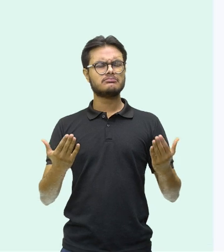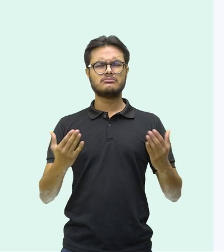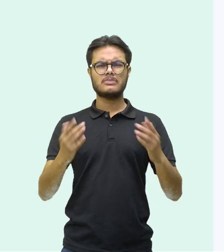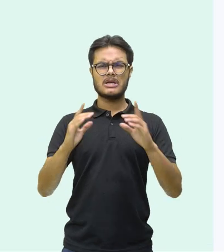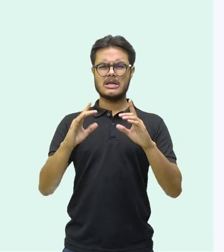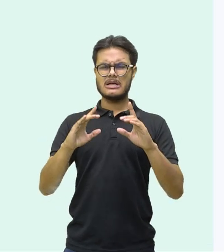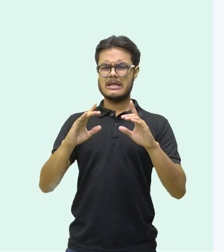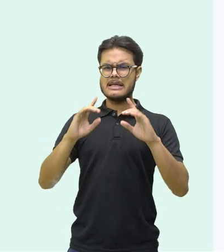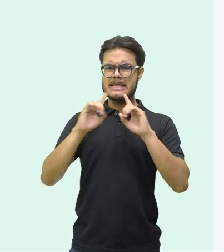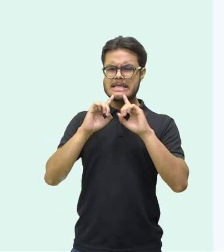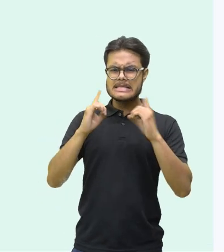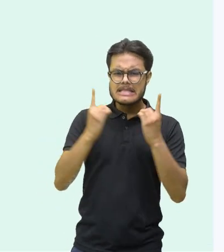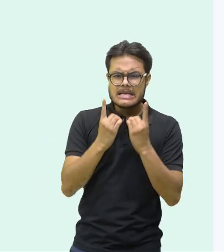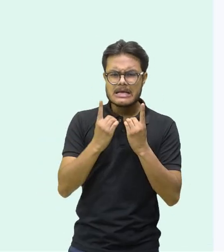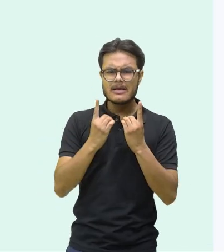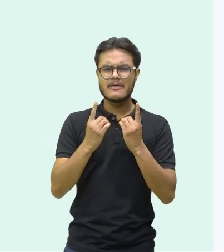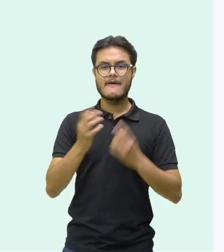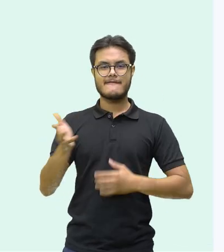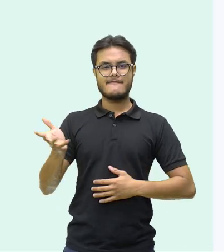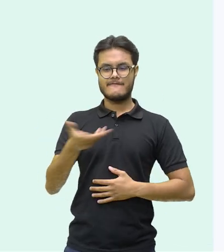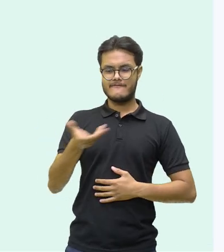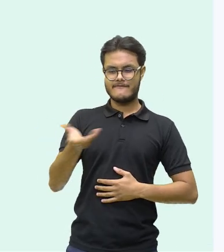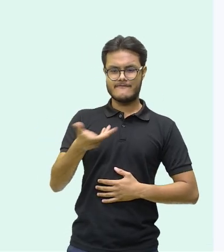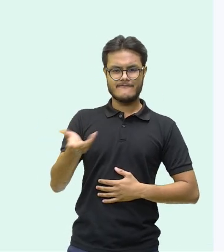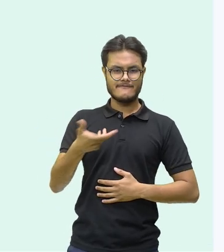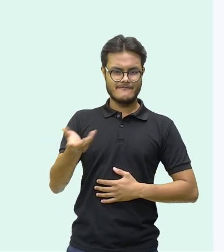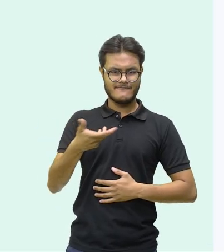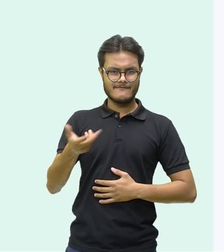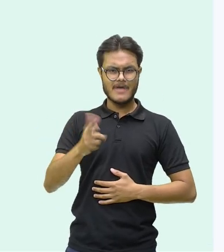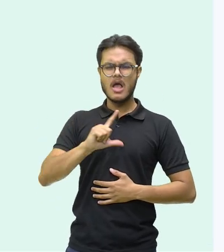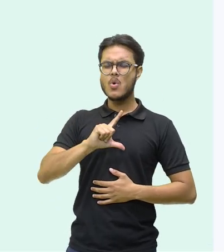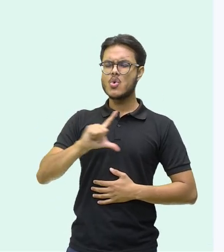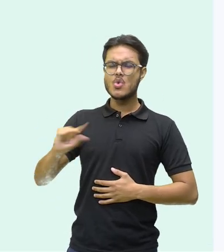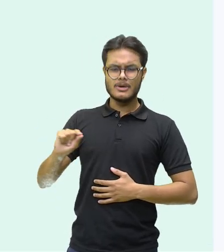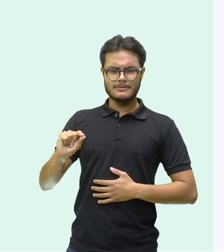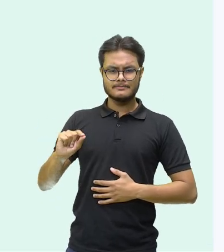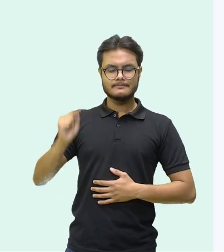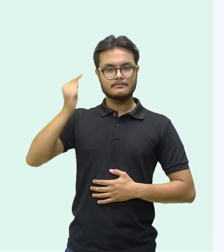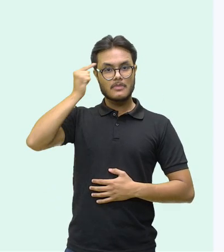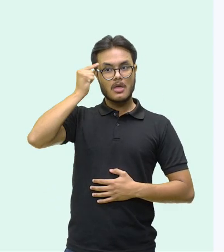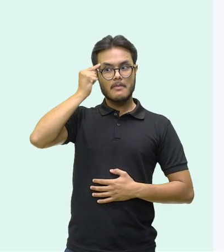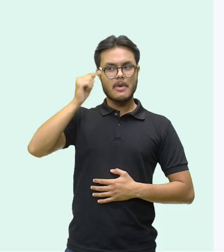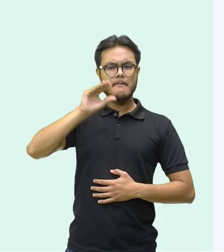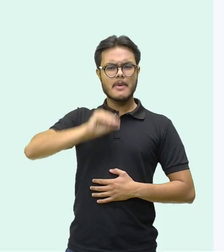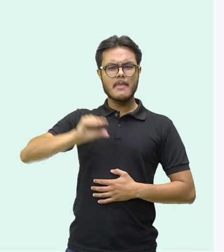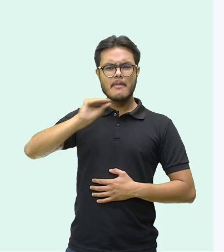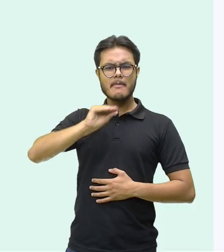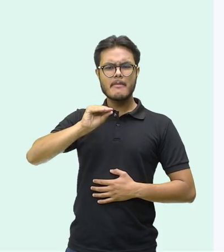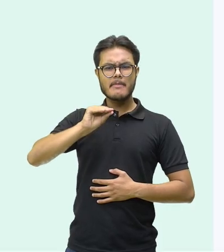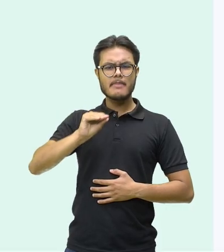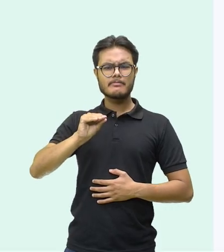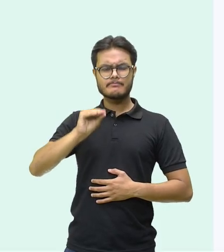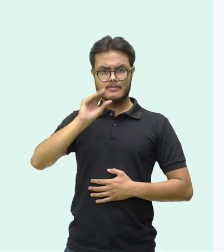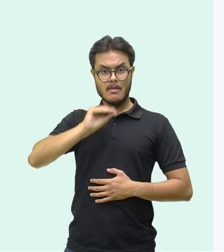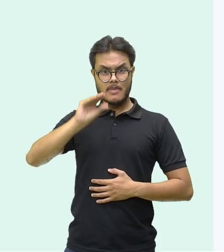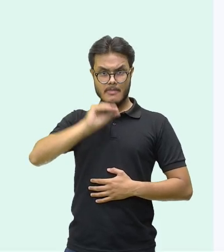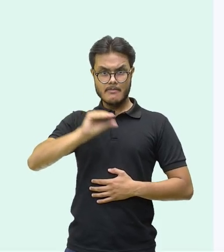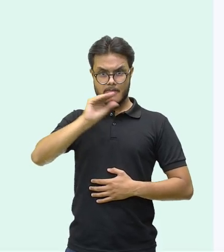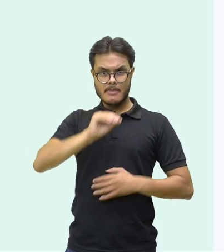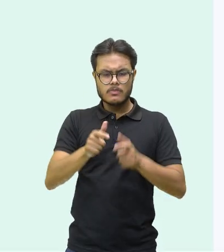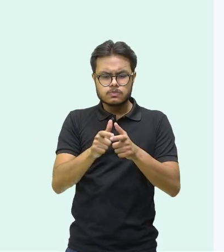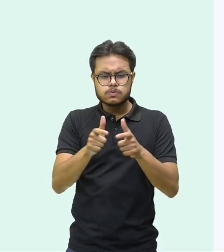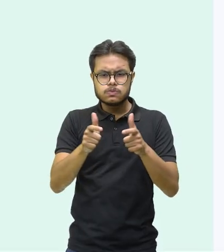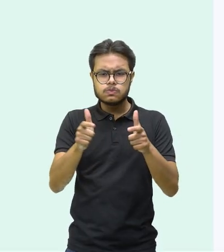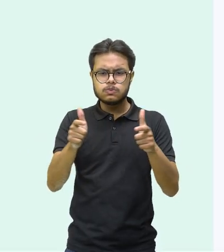Na velocidade. Isso é importante não esquecer. Quando você fala na densidade do meio, tem que lembrar que essa densidade